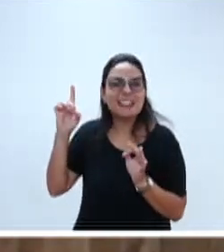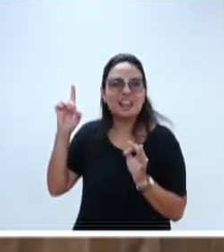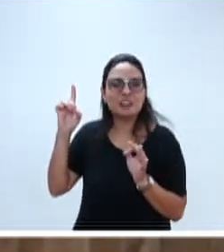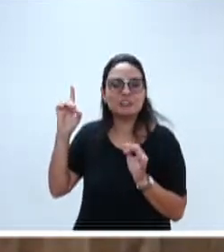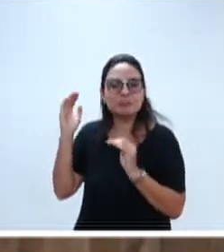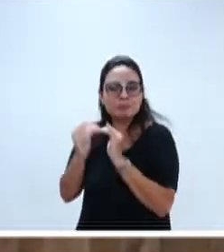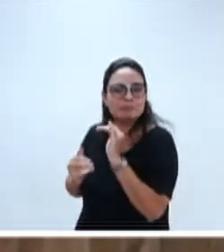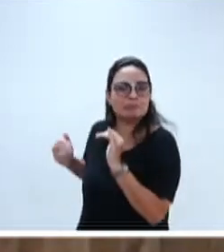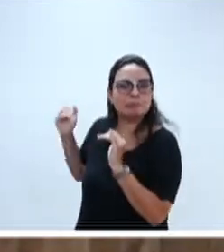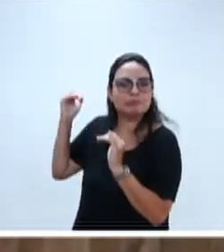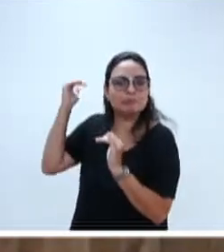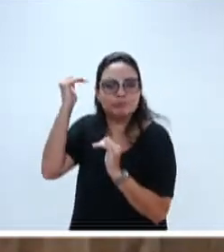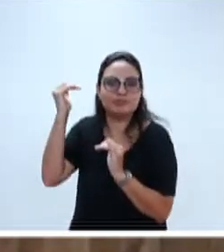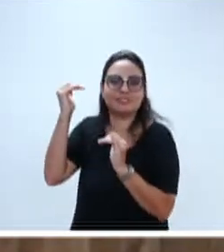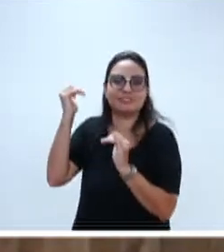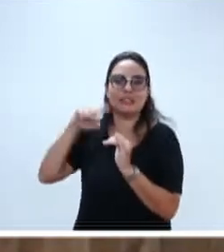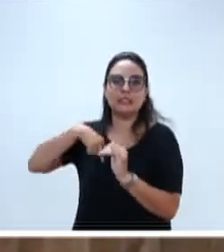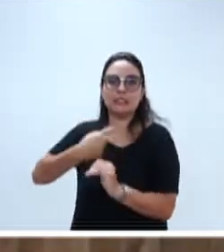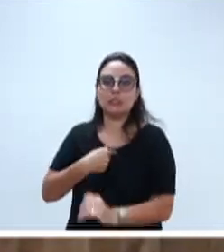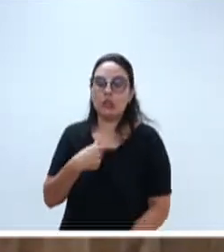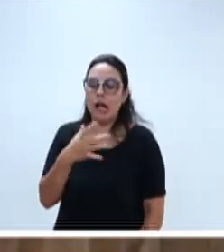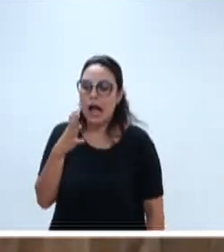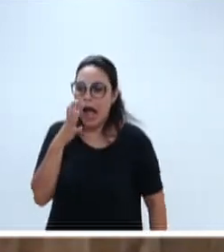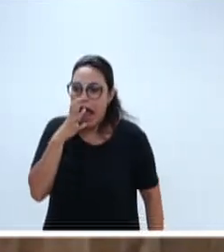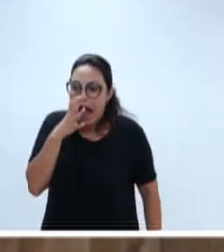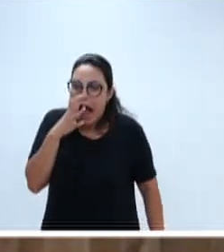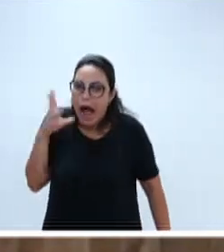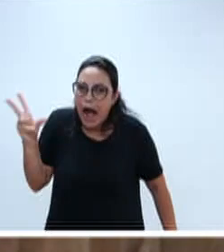que o amam. O Senhor ainda vai te surpreender.